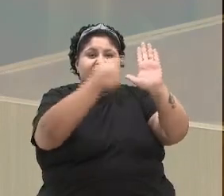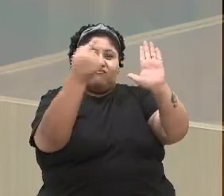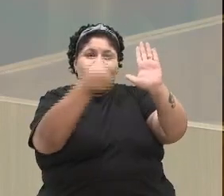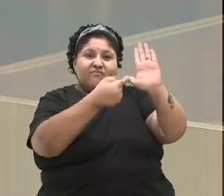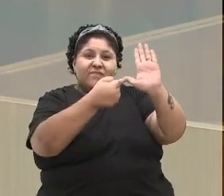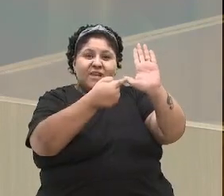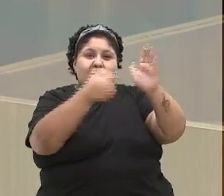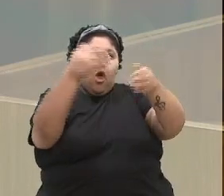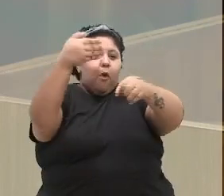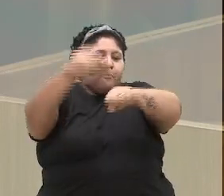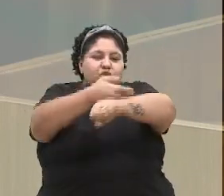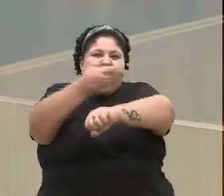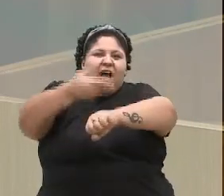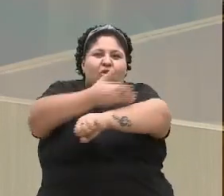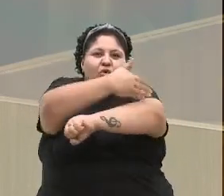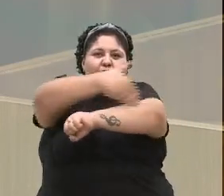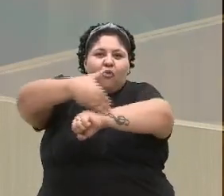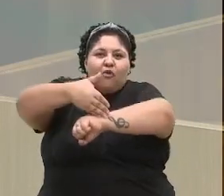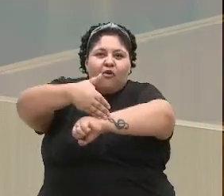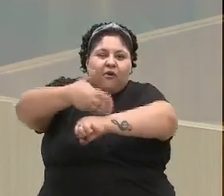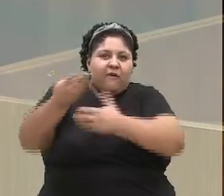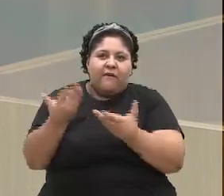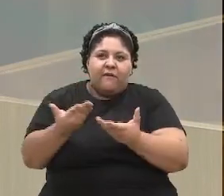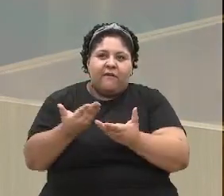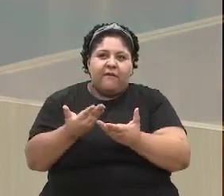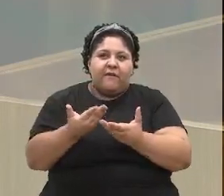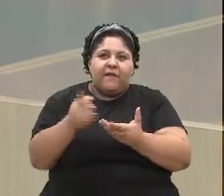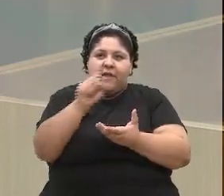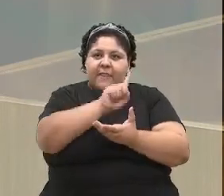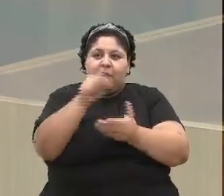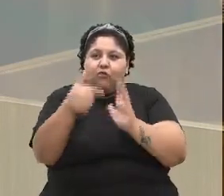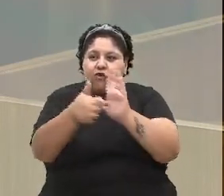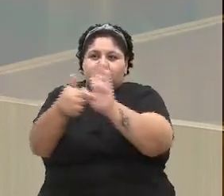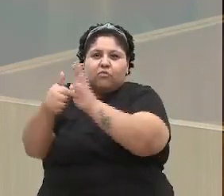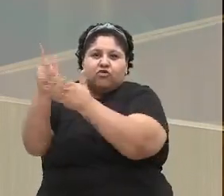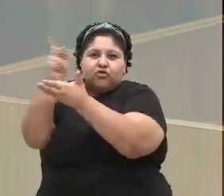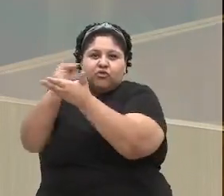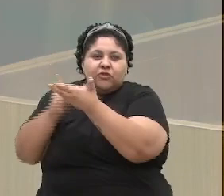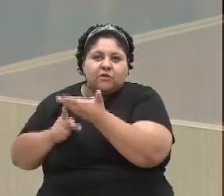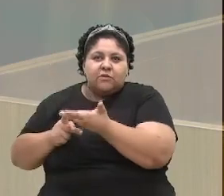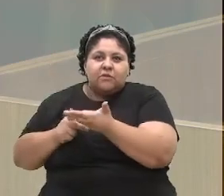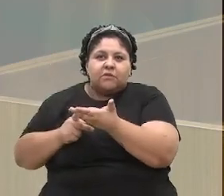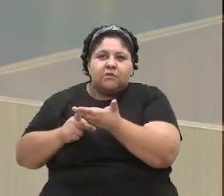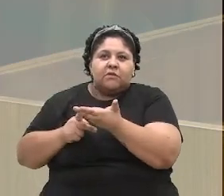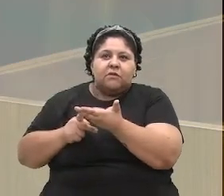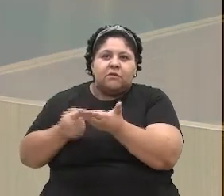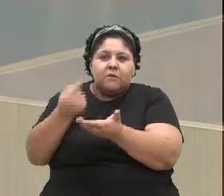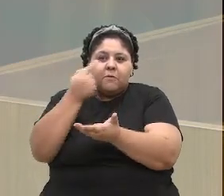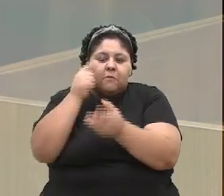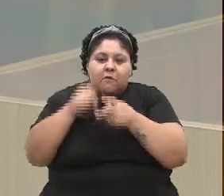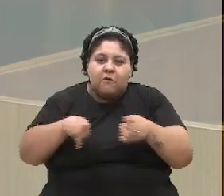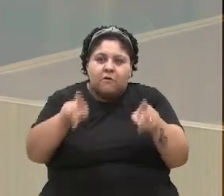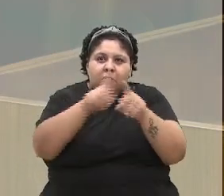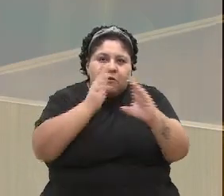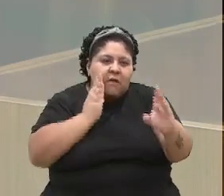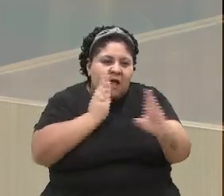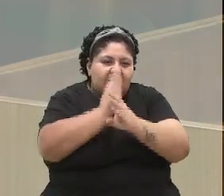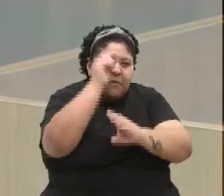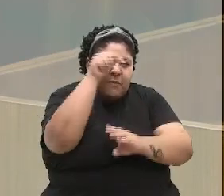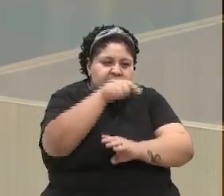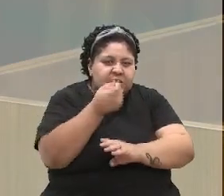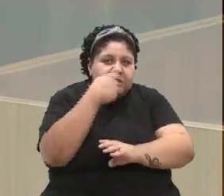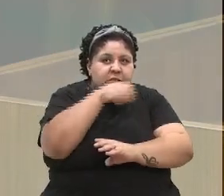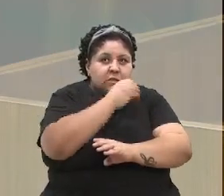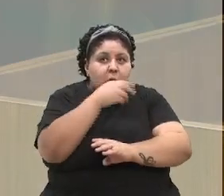buraco. O senhor não sabe, isso aqui que é buraco, e não o que o senhor mostrou naquele desenho ridículo. E vamos ver se a população vai achar que ali precisa ou